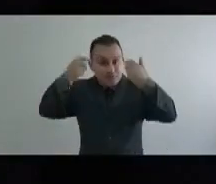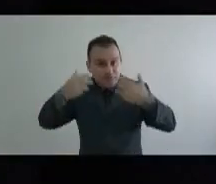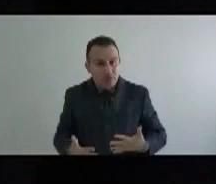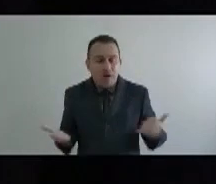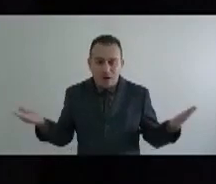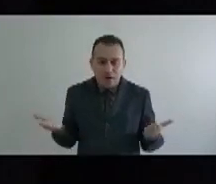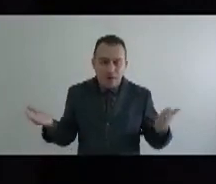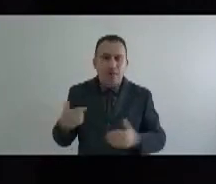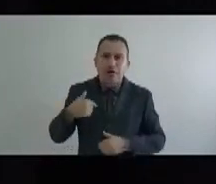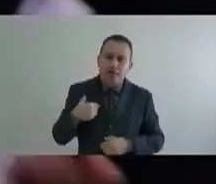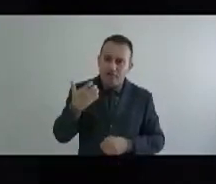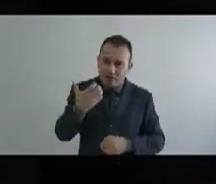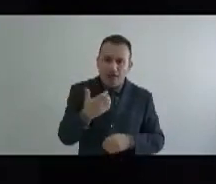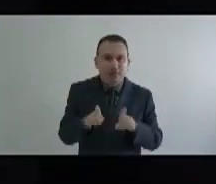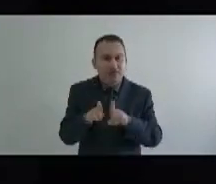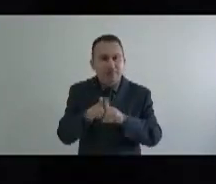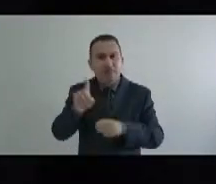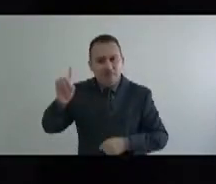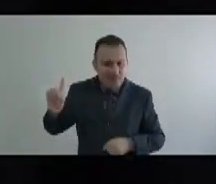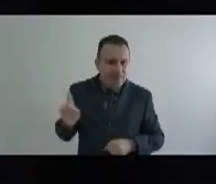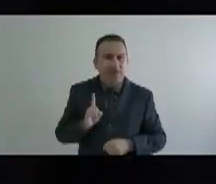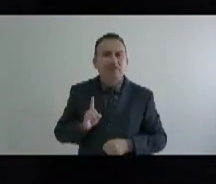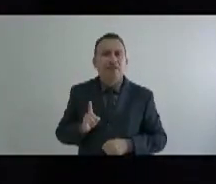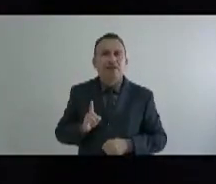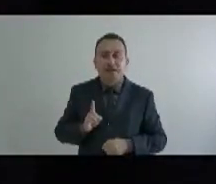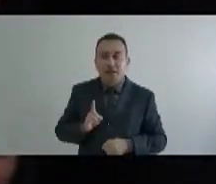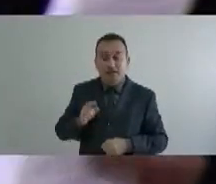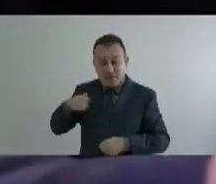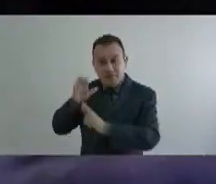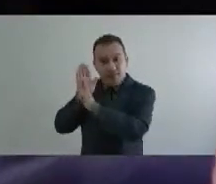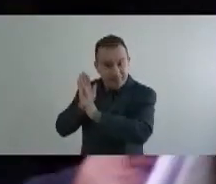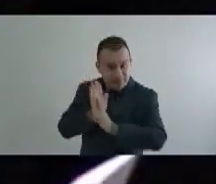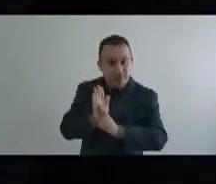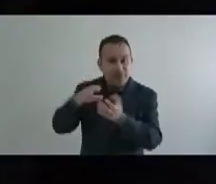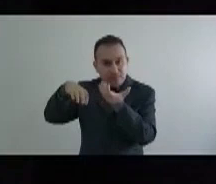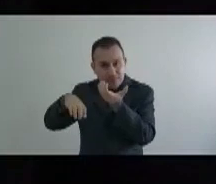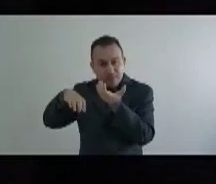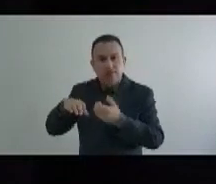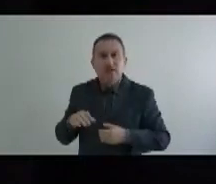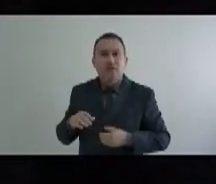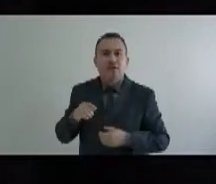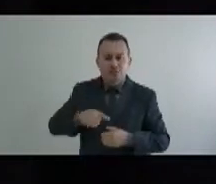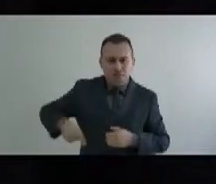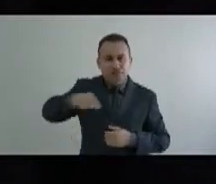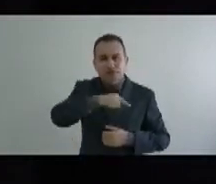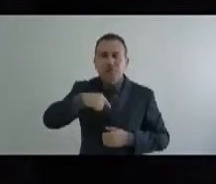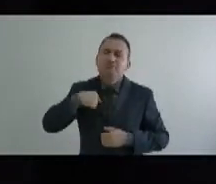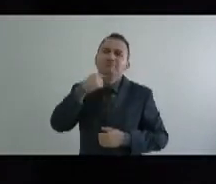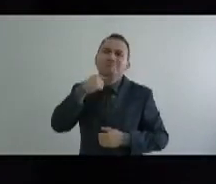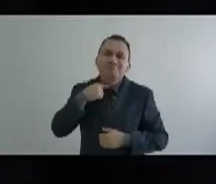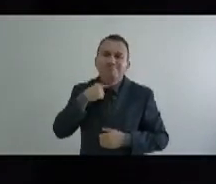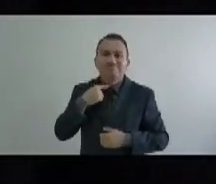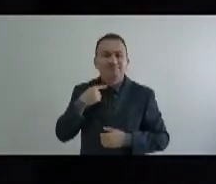aqui também me colocar em nome do Congresso Nacional para que a gente continue nessas parcerias exitosas